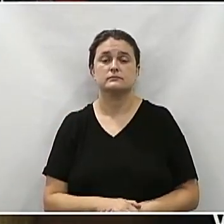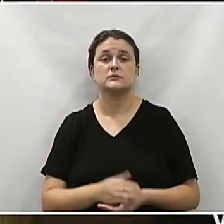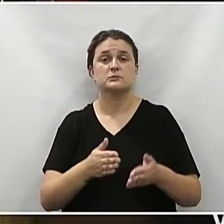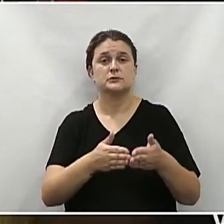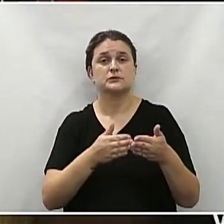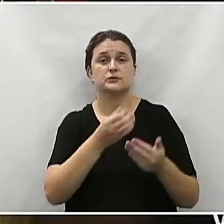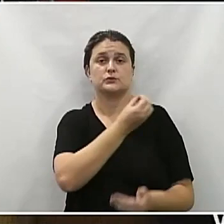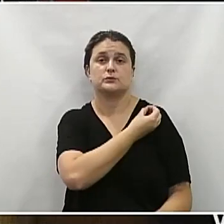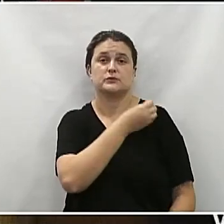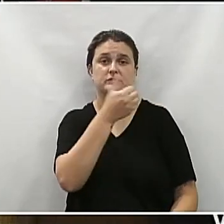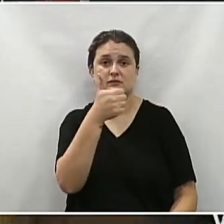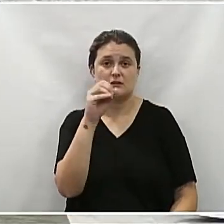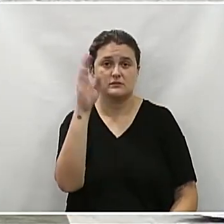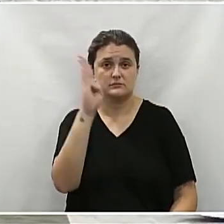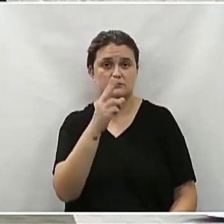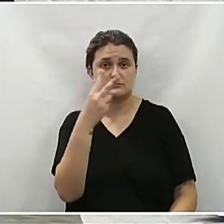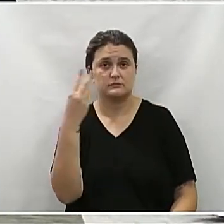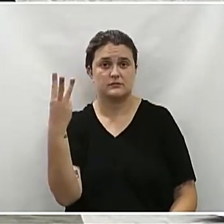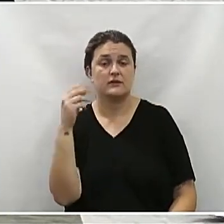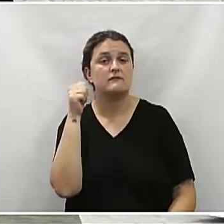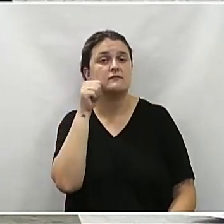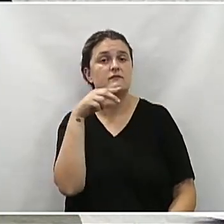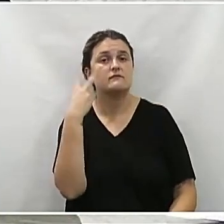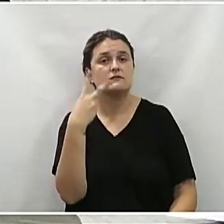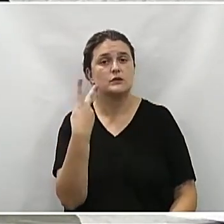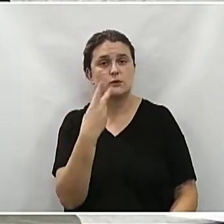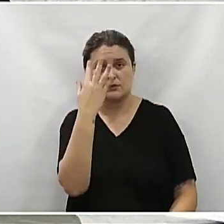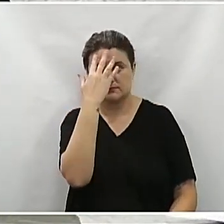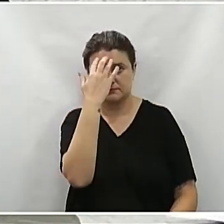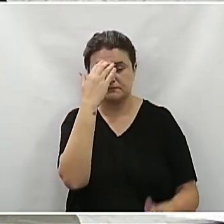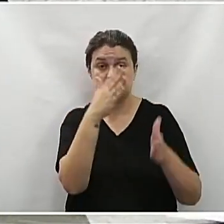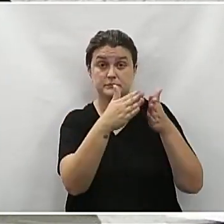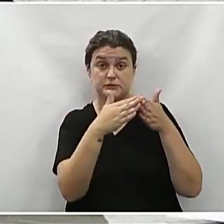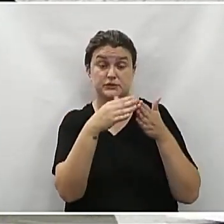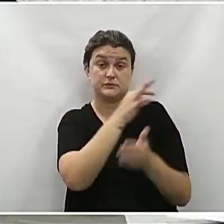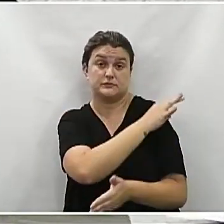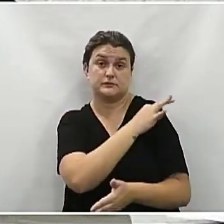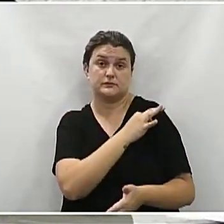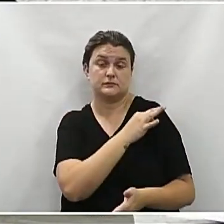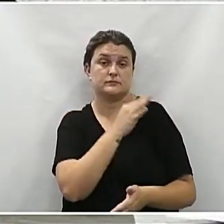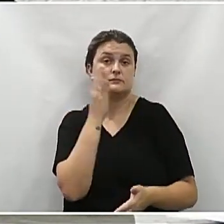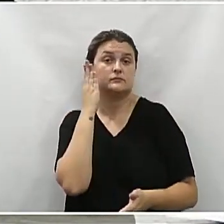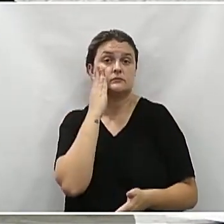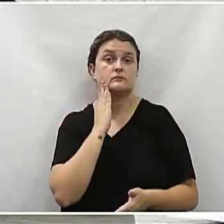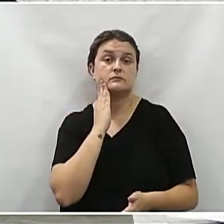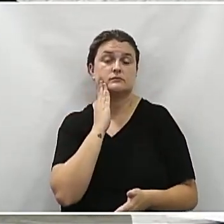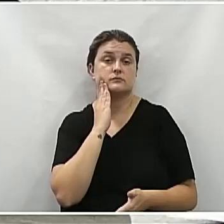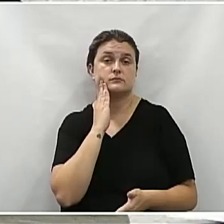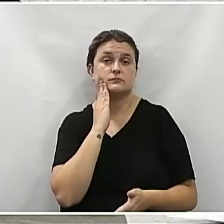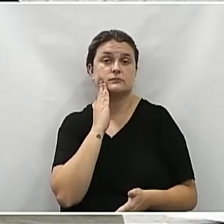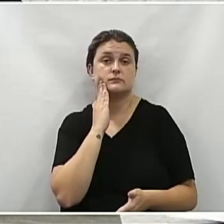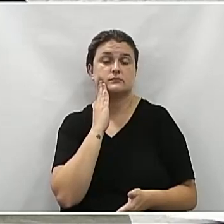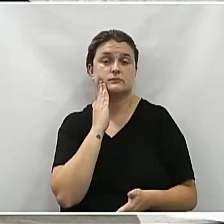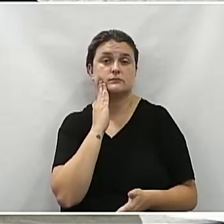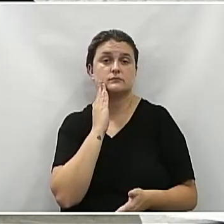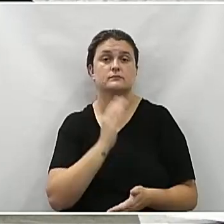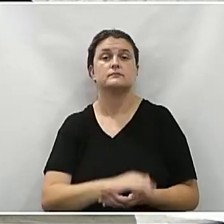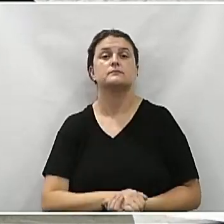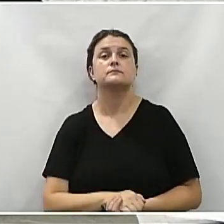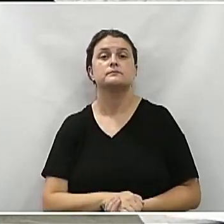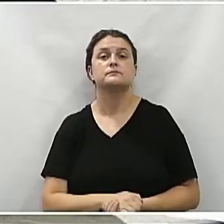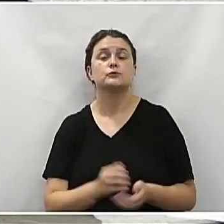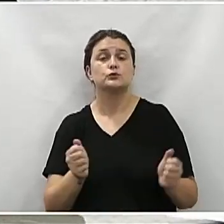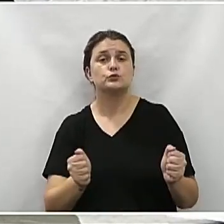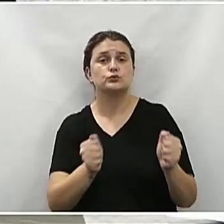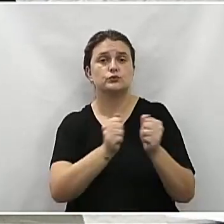Requerimento número 10 de 2023, da vereadora Thaís Biberba. ao chefe do Poder Executivo, senhor prefeito